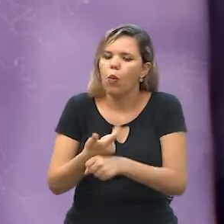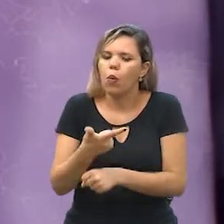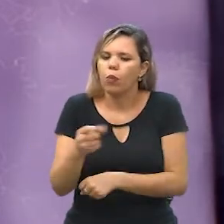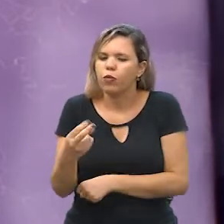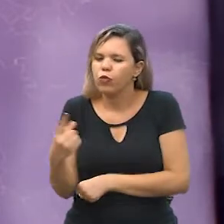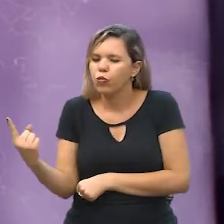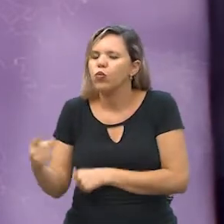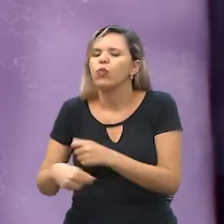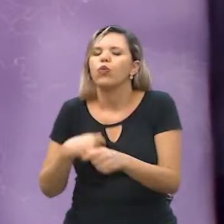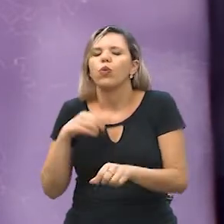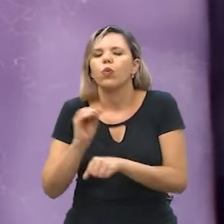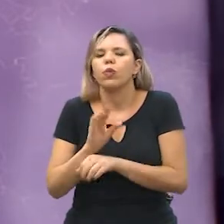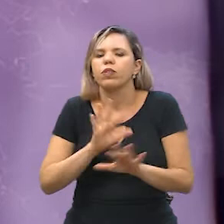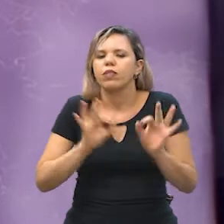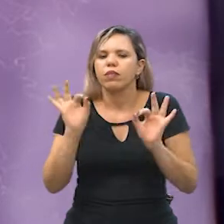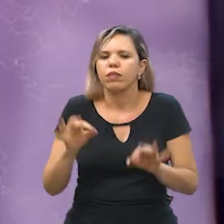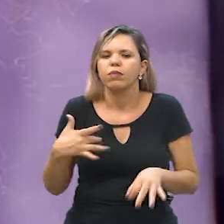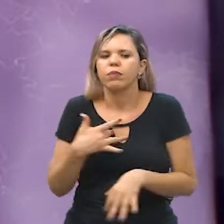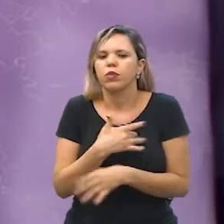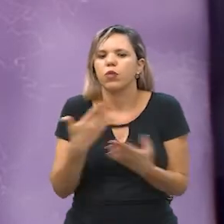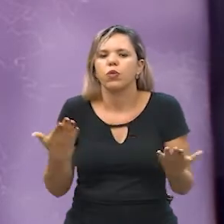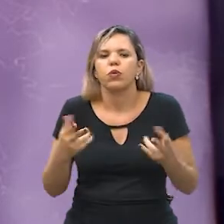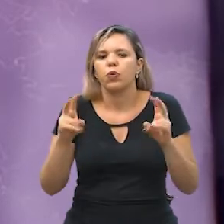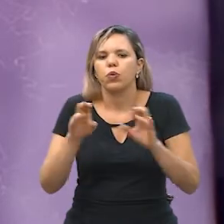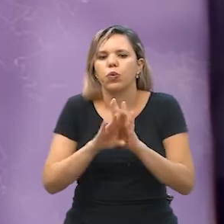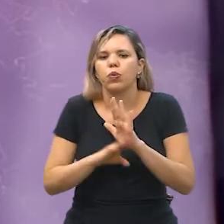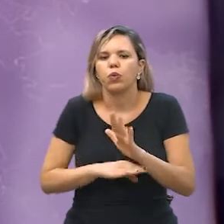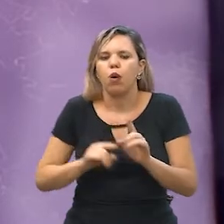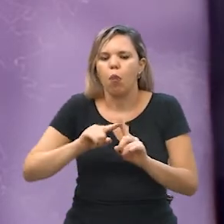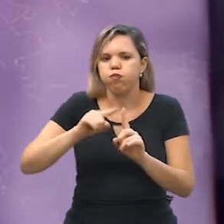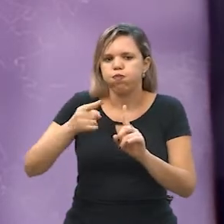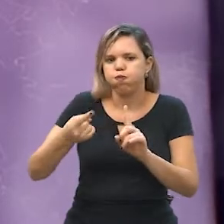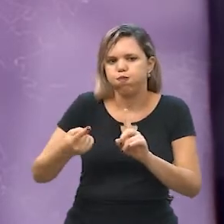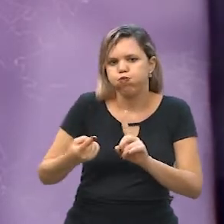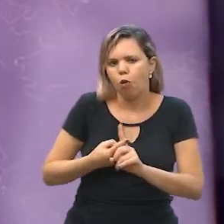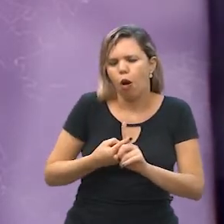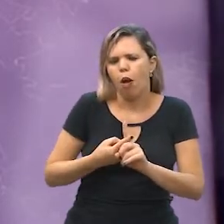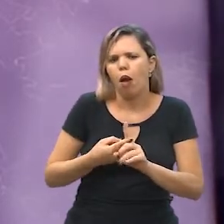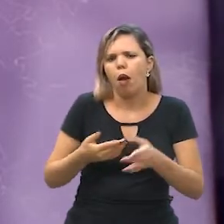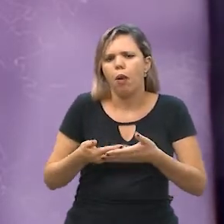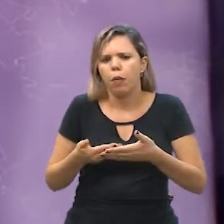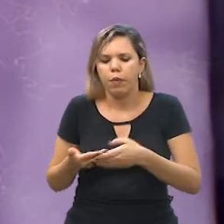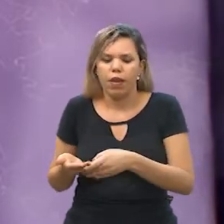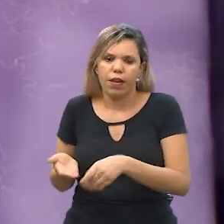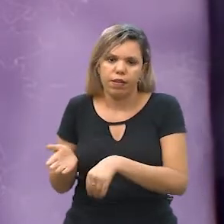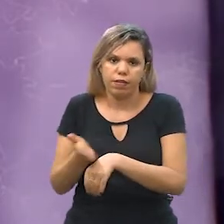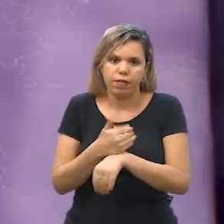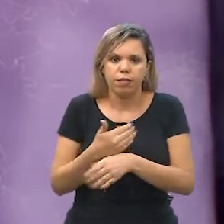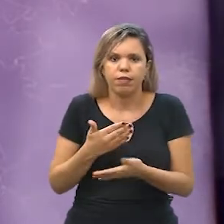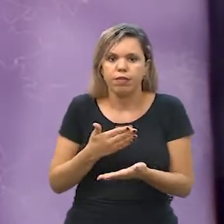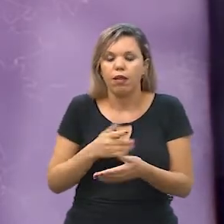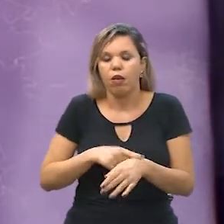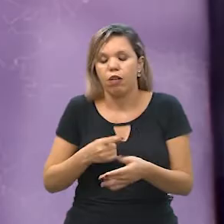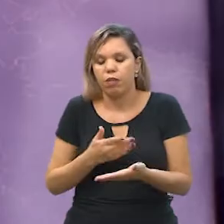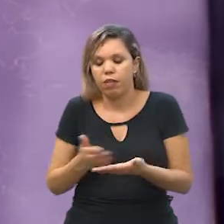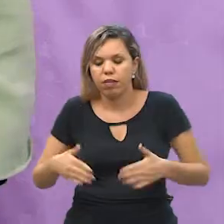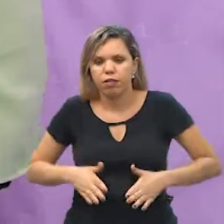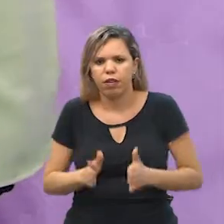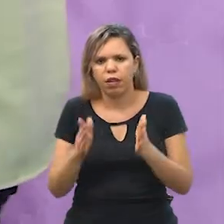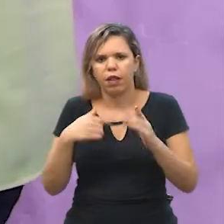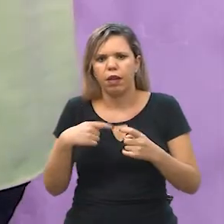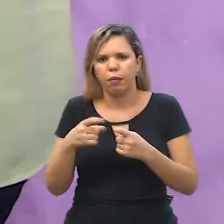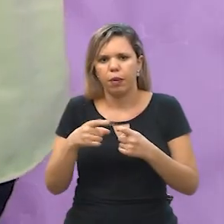Cuidar certinho da saúde. Hoje o assunto é gravidez e bebê prematuros. Quem vai ajudar a gente nessa é a